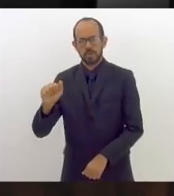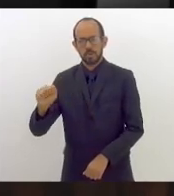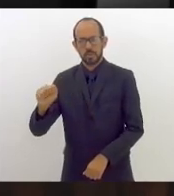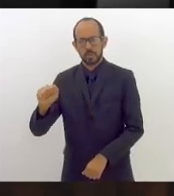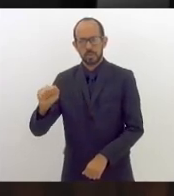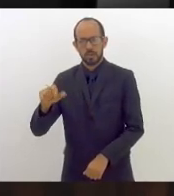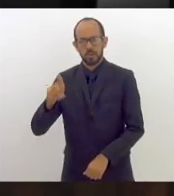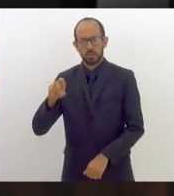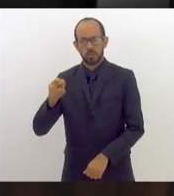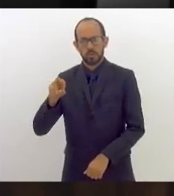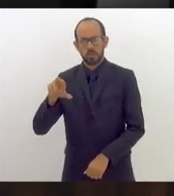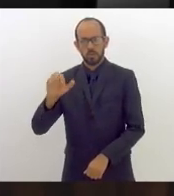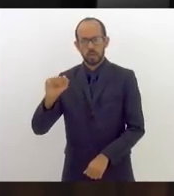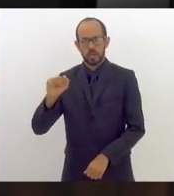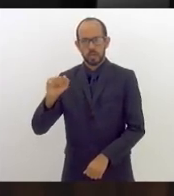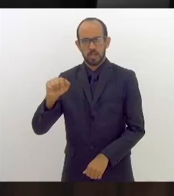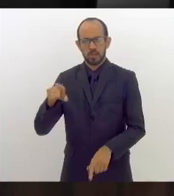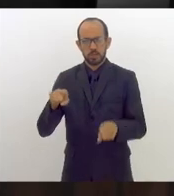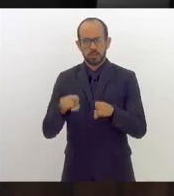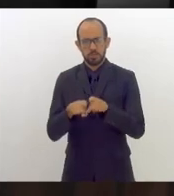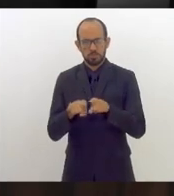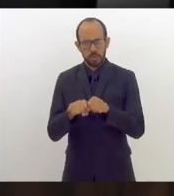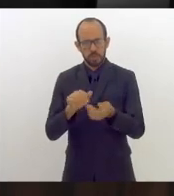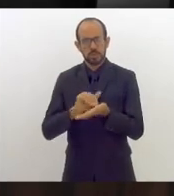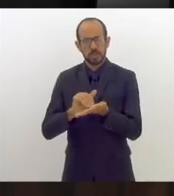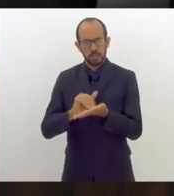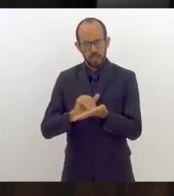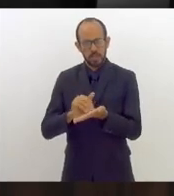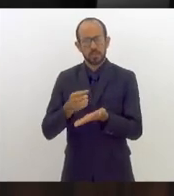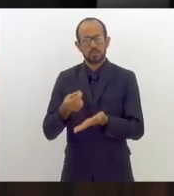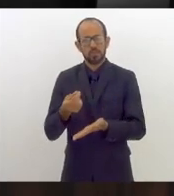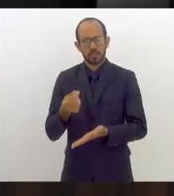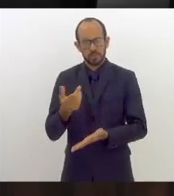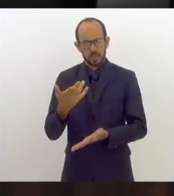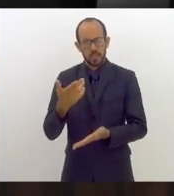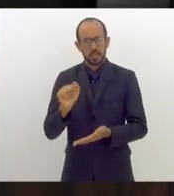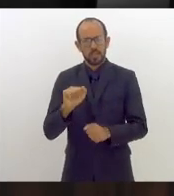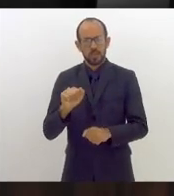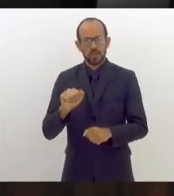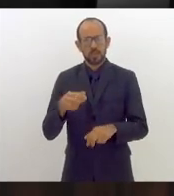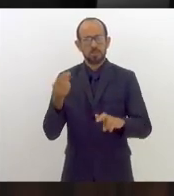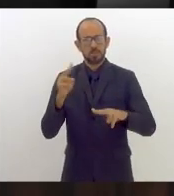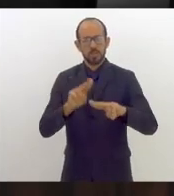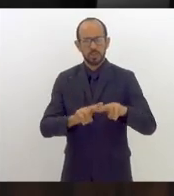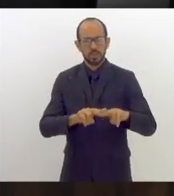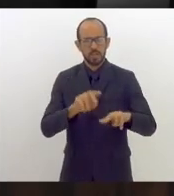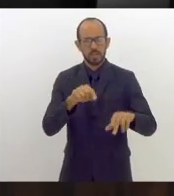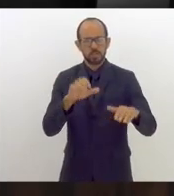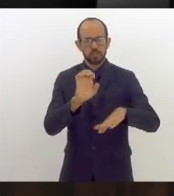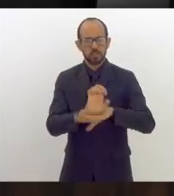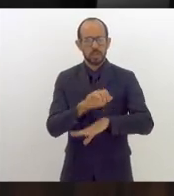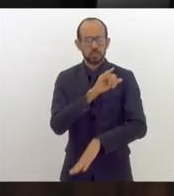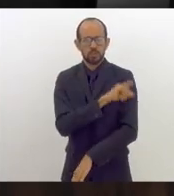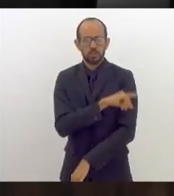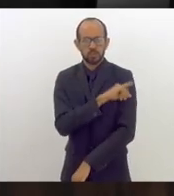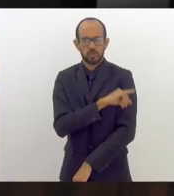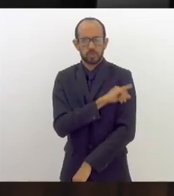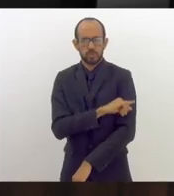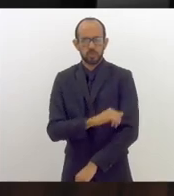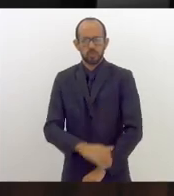Duca nebel secretária de fazenda e penitenciária do Estado do Rio de Janeiro